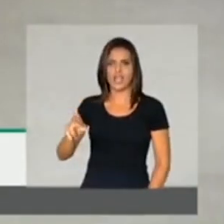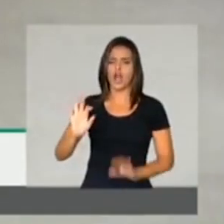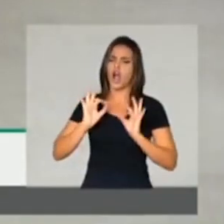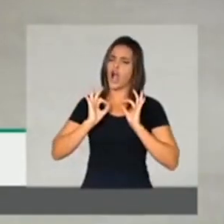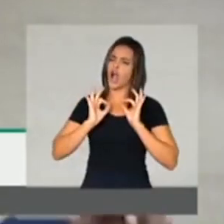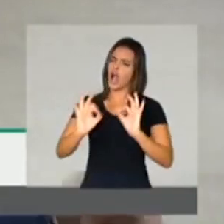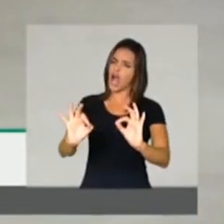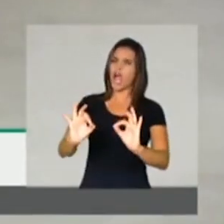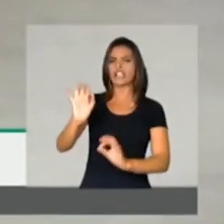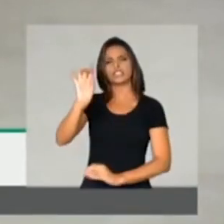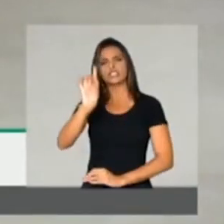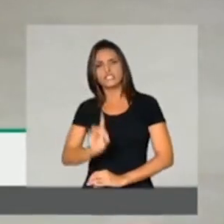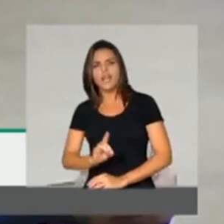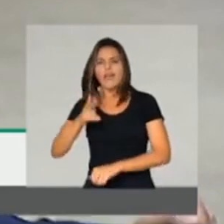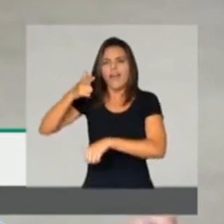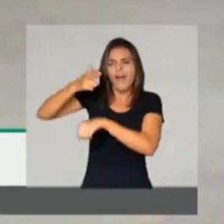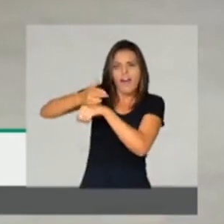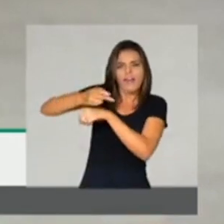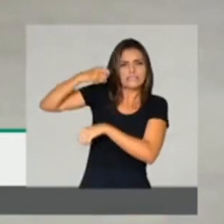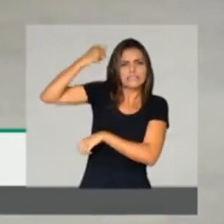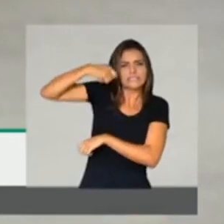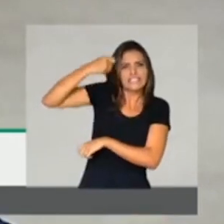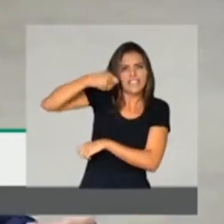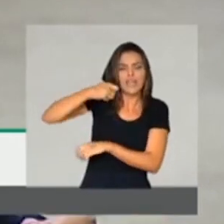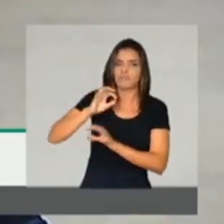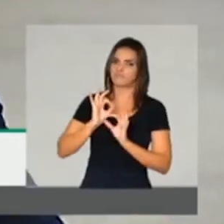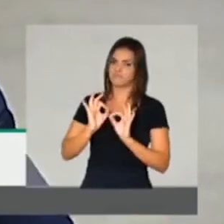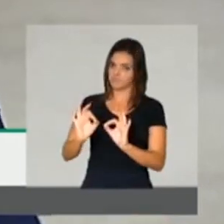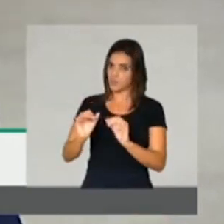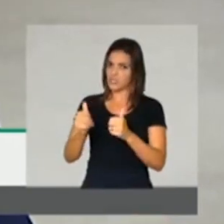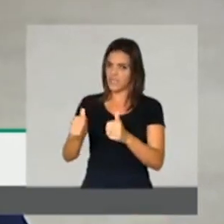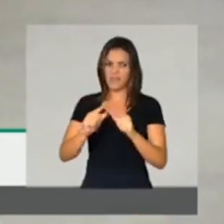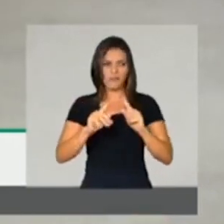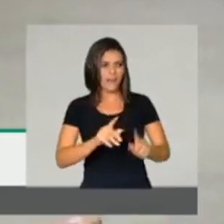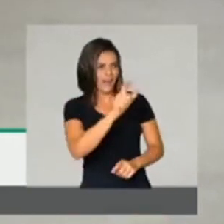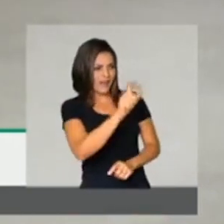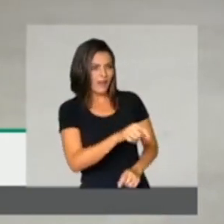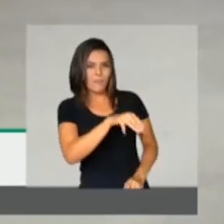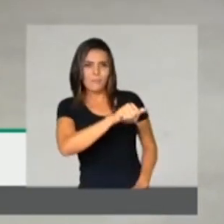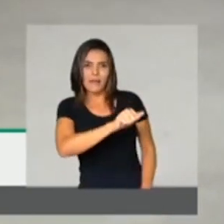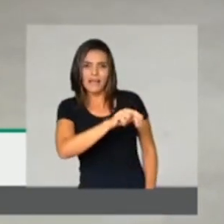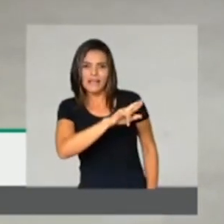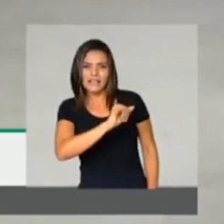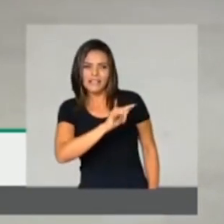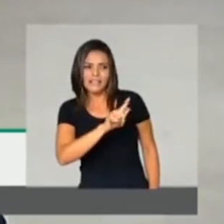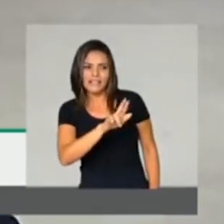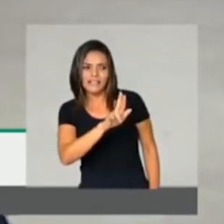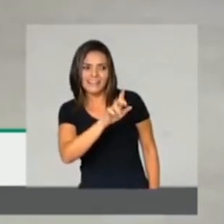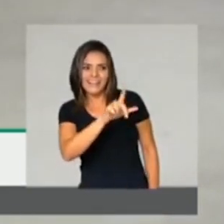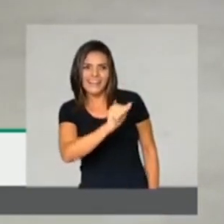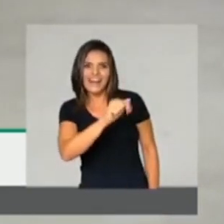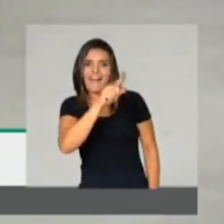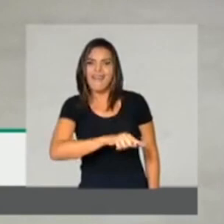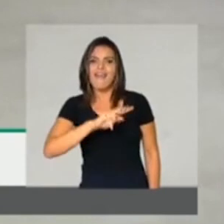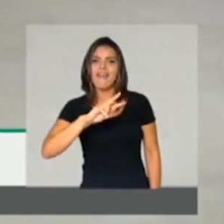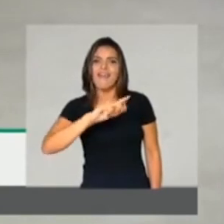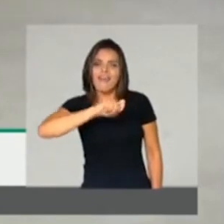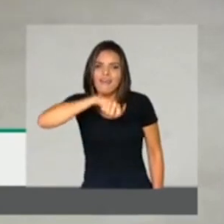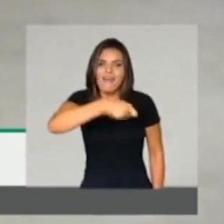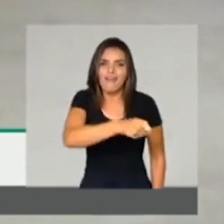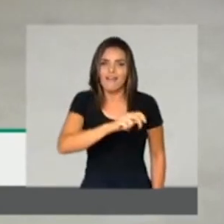Mas ouvir falando que Marighella é um herói, isso aí pra mim